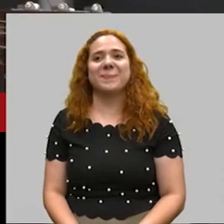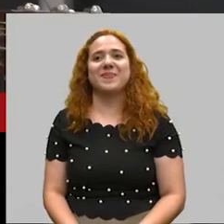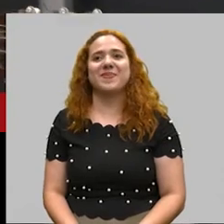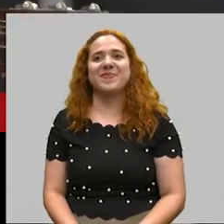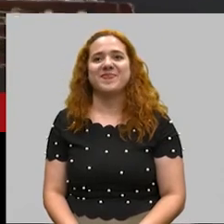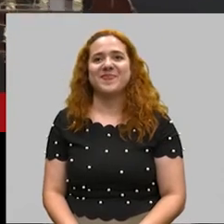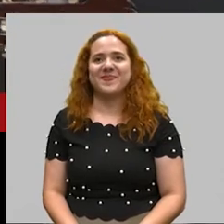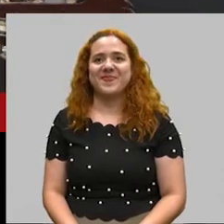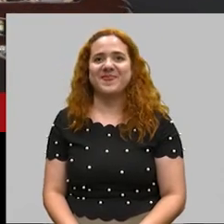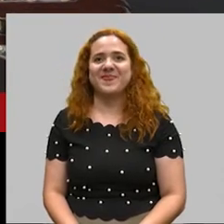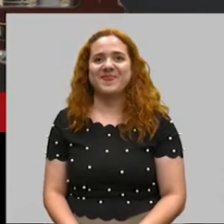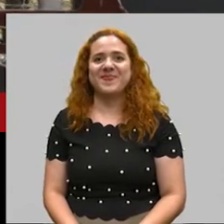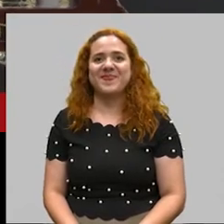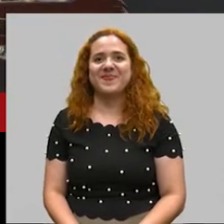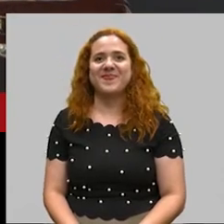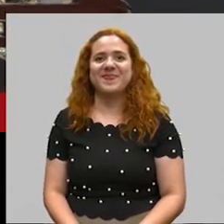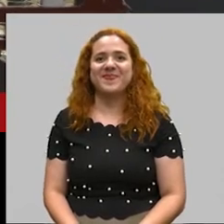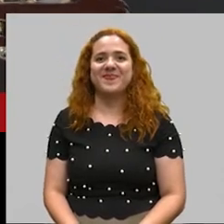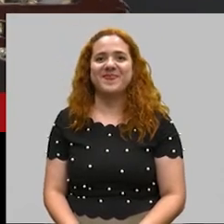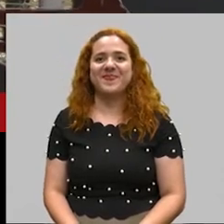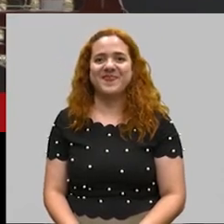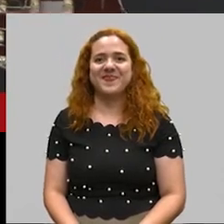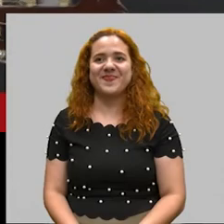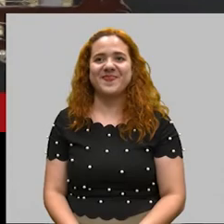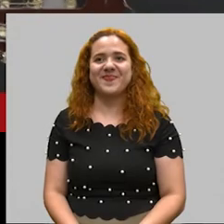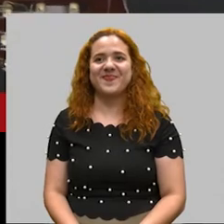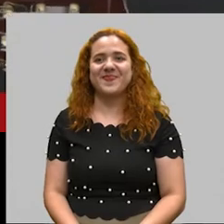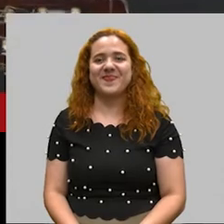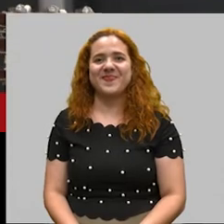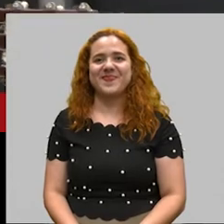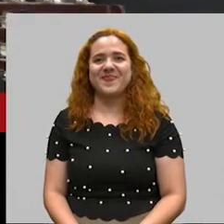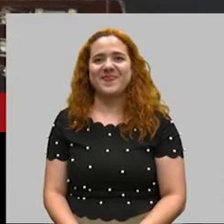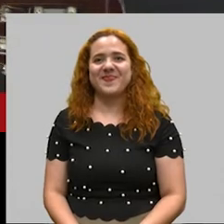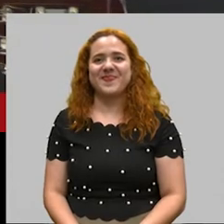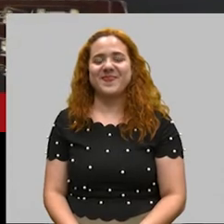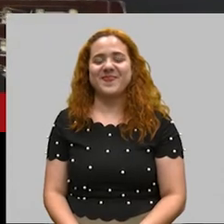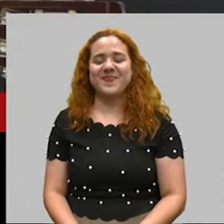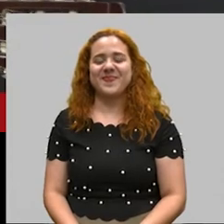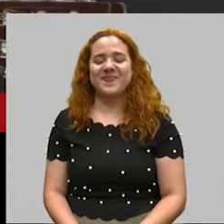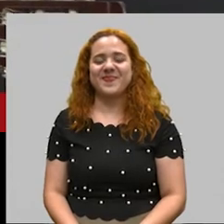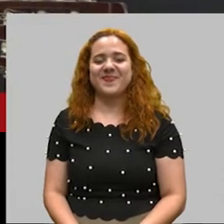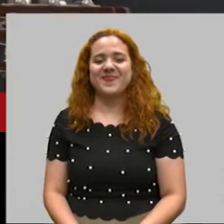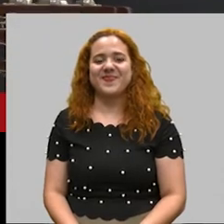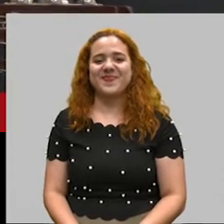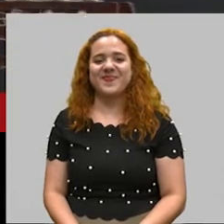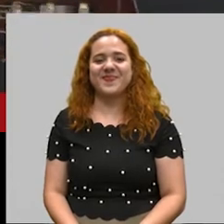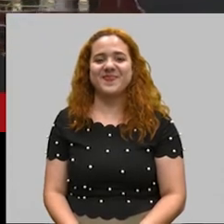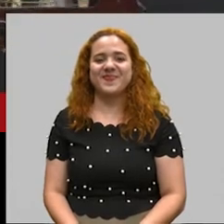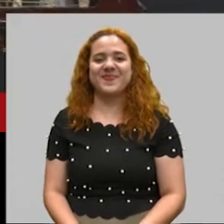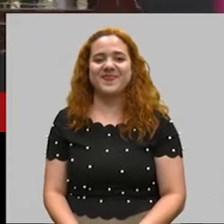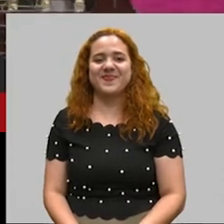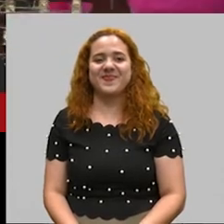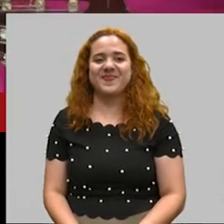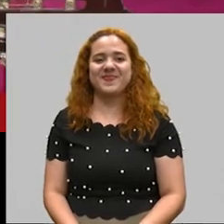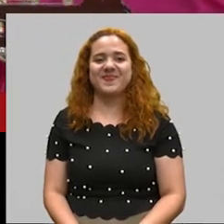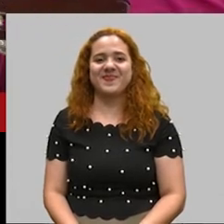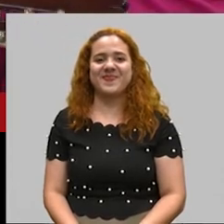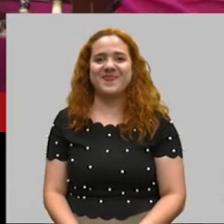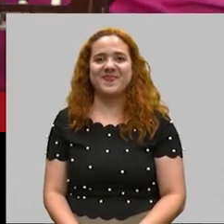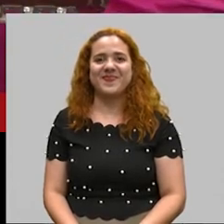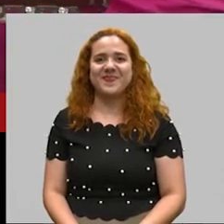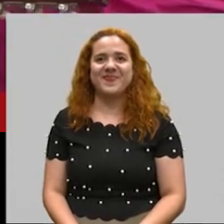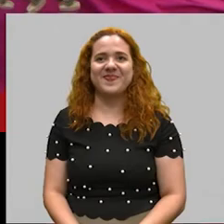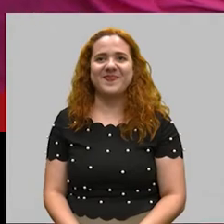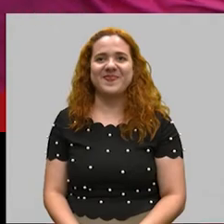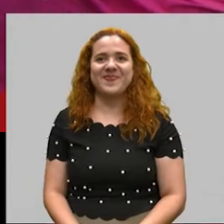não nasce se nascer não dá até a guada boa tá difícil de encontrar não posso respirar